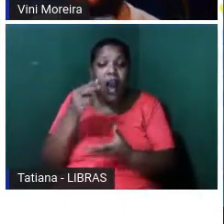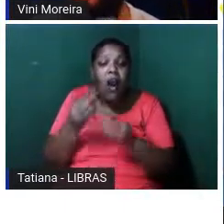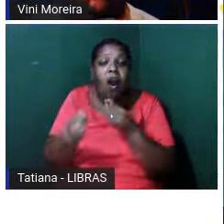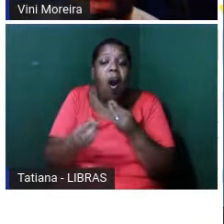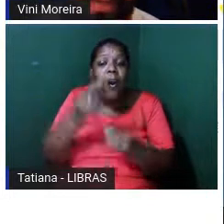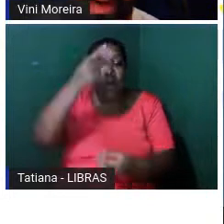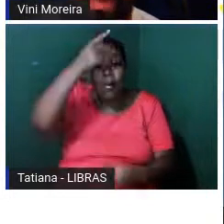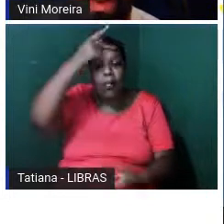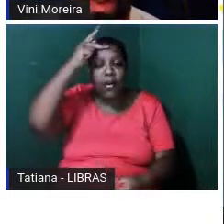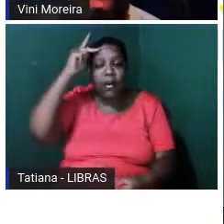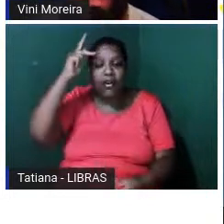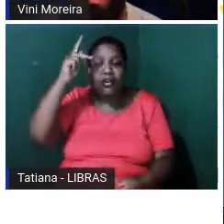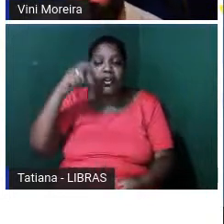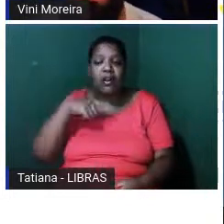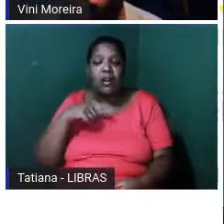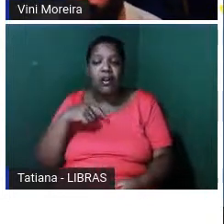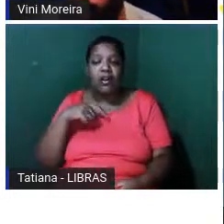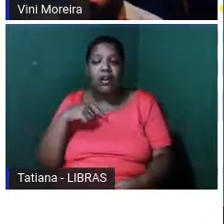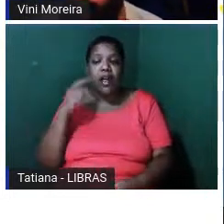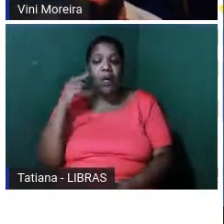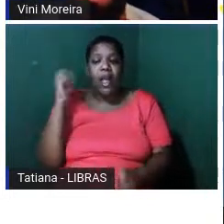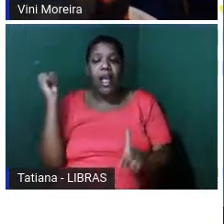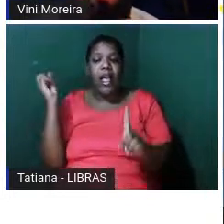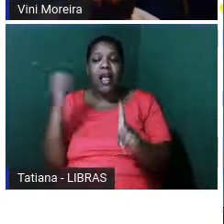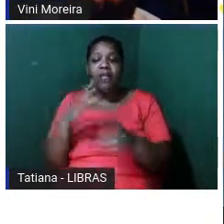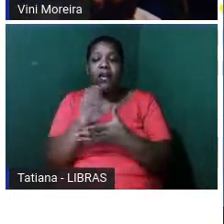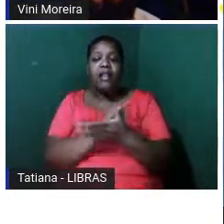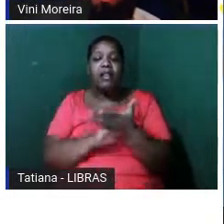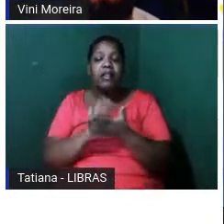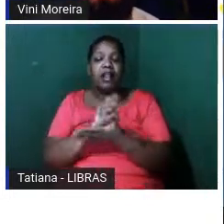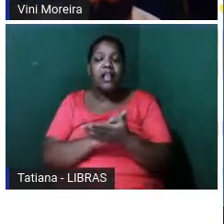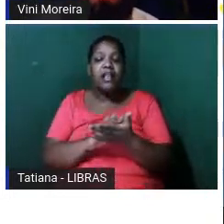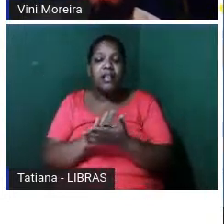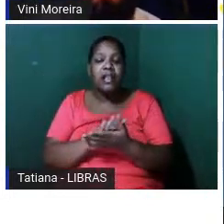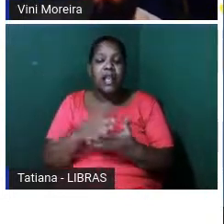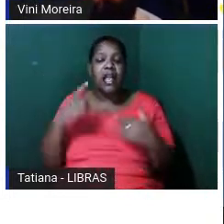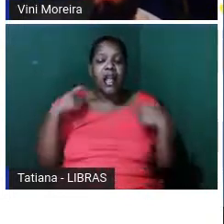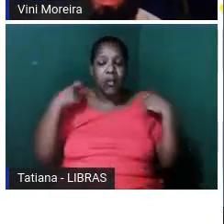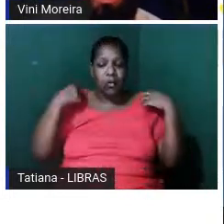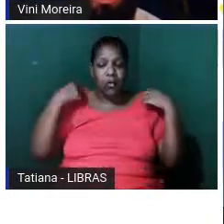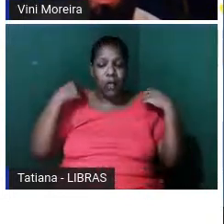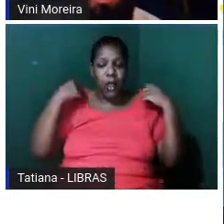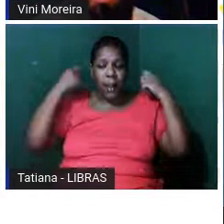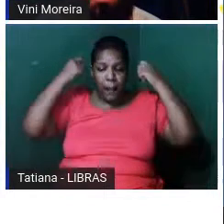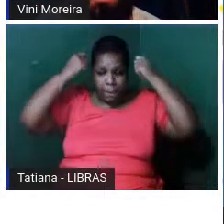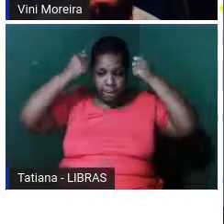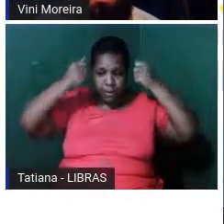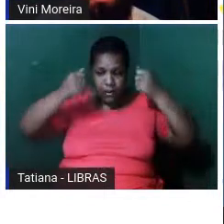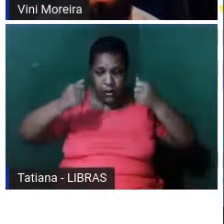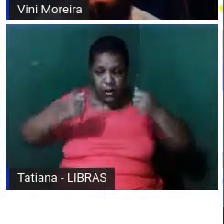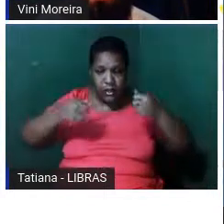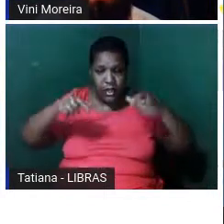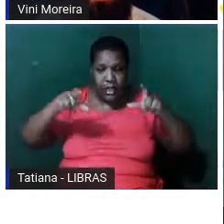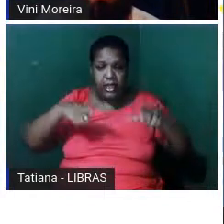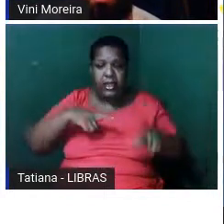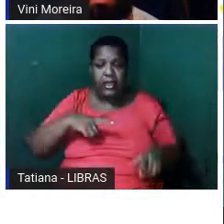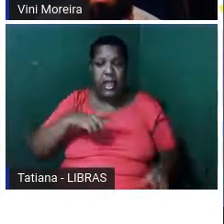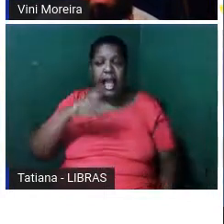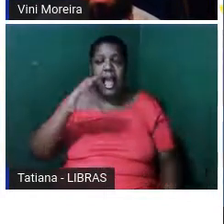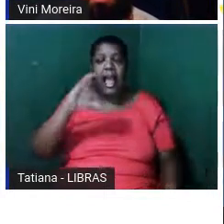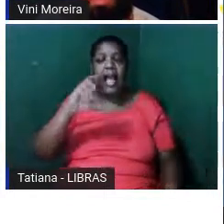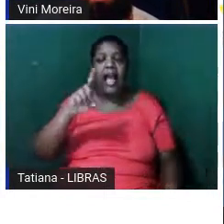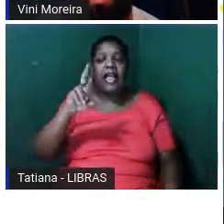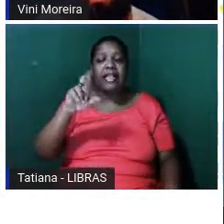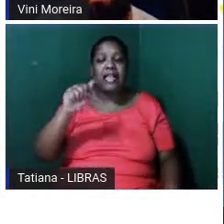pessoa fez não é um defeito não é nada você só vai ver como ela fez ela colocou a blusa na cadeira aqui e